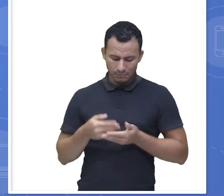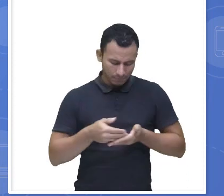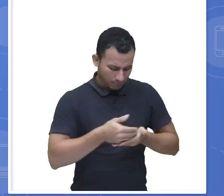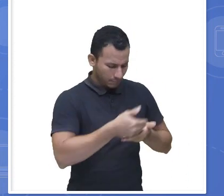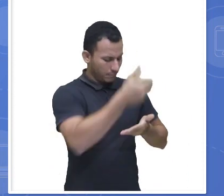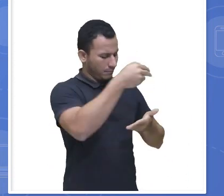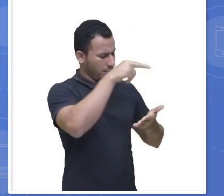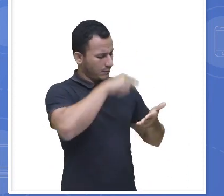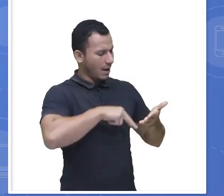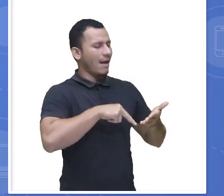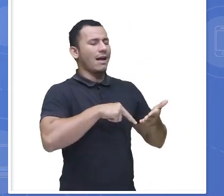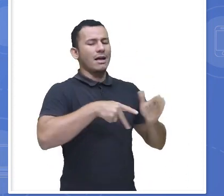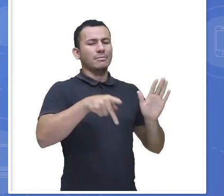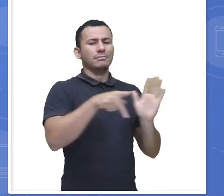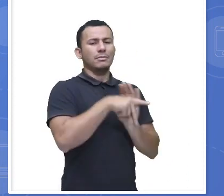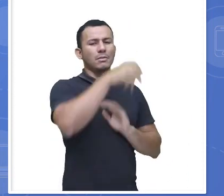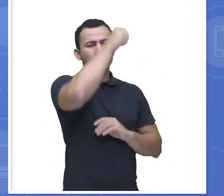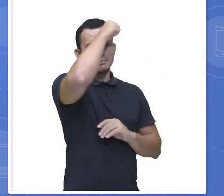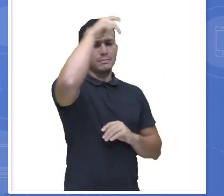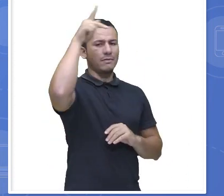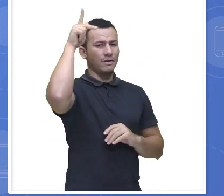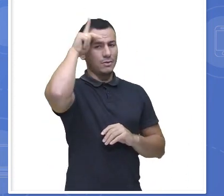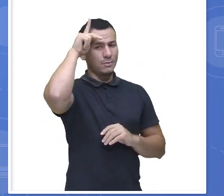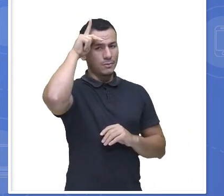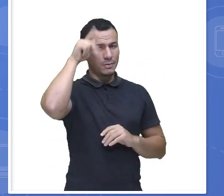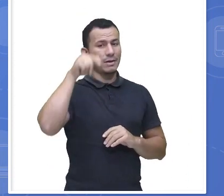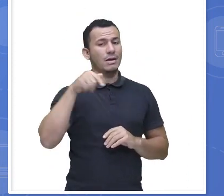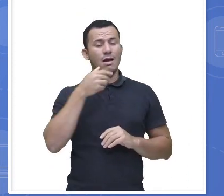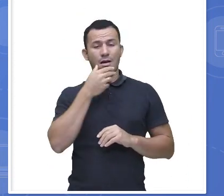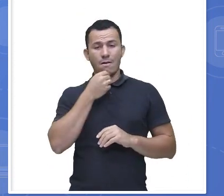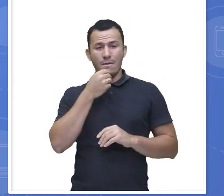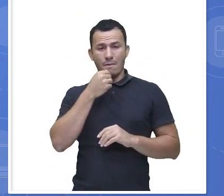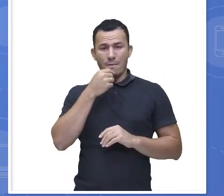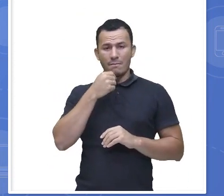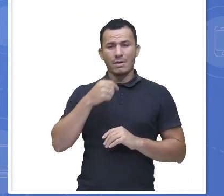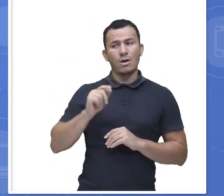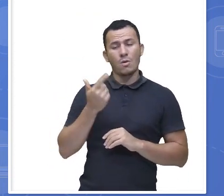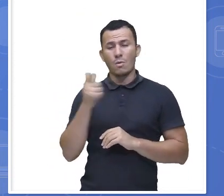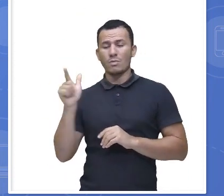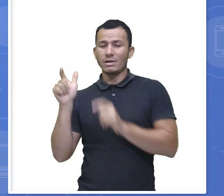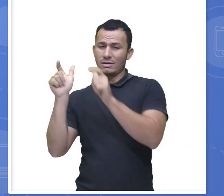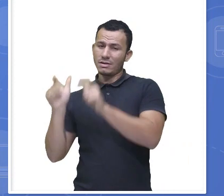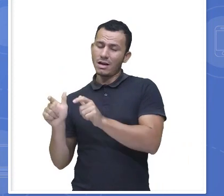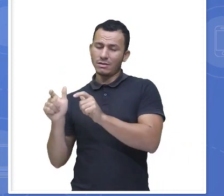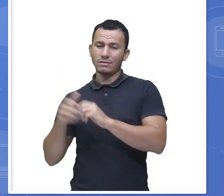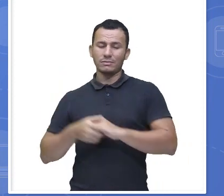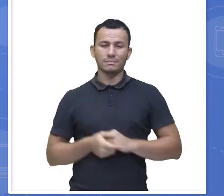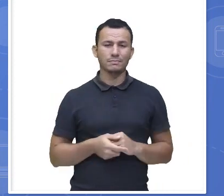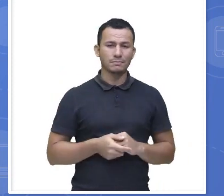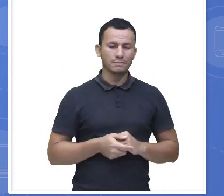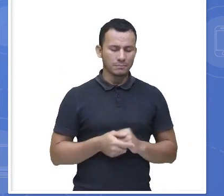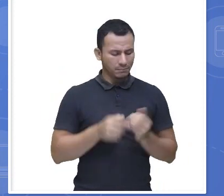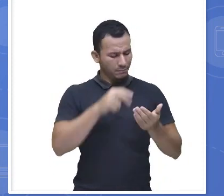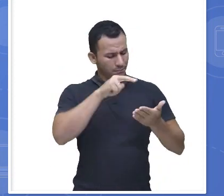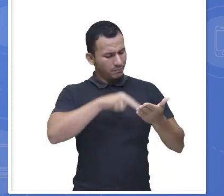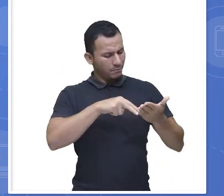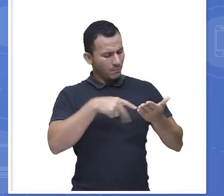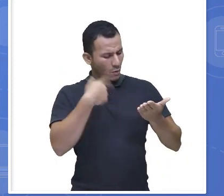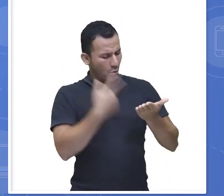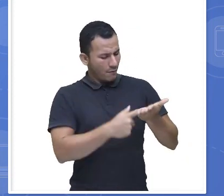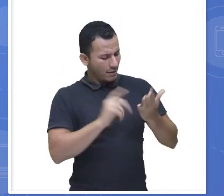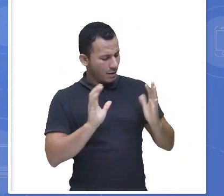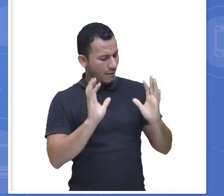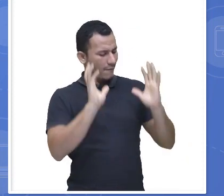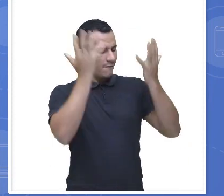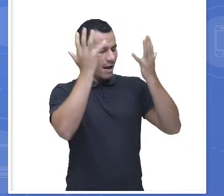de Anarquilópolis. Ele estava numa outra cidade que não era Anarquilópolis, me convidando para uma festa